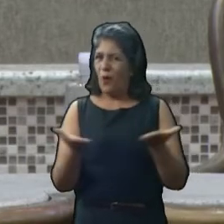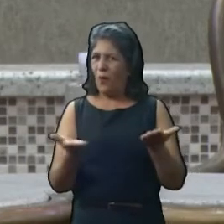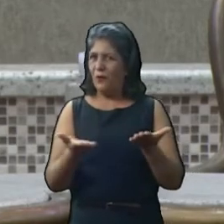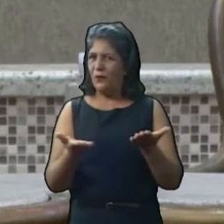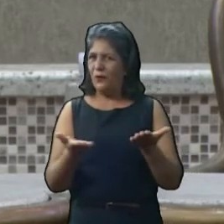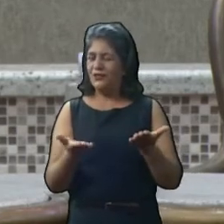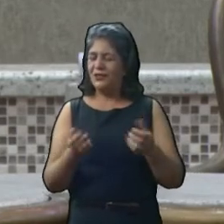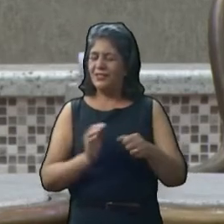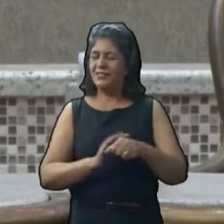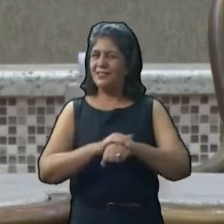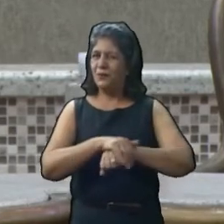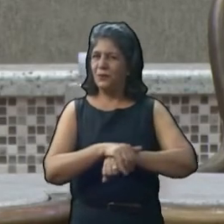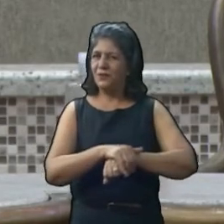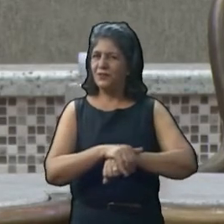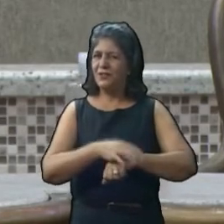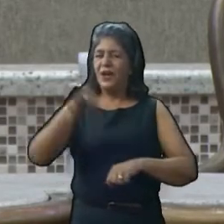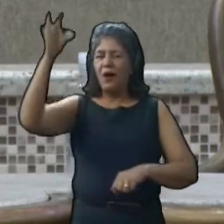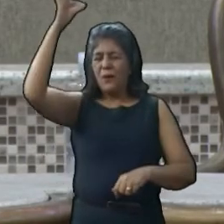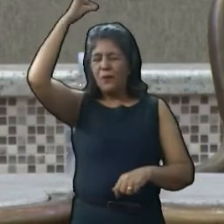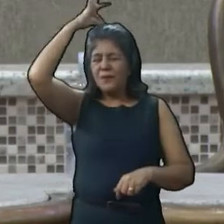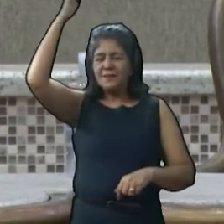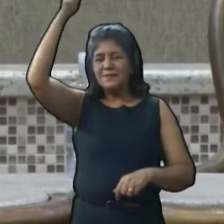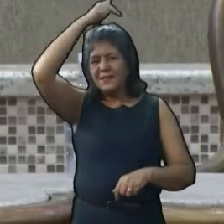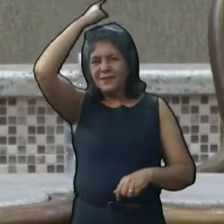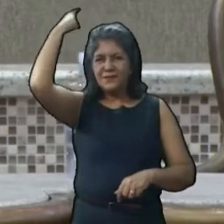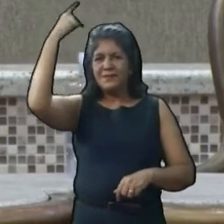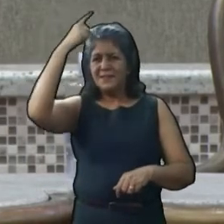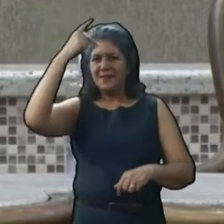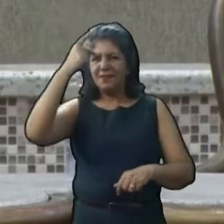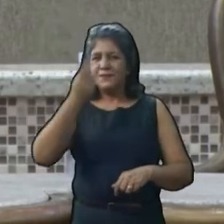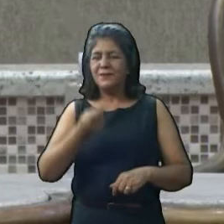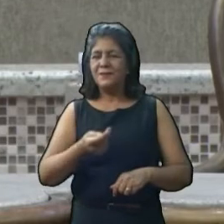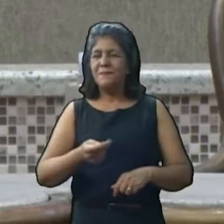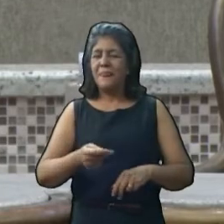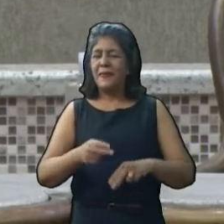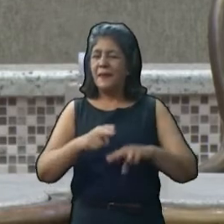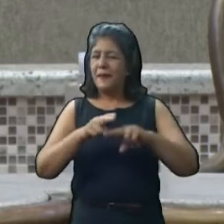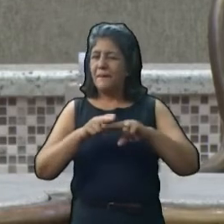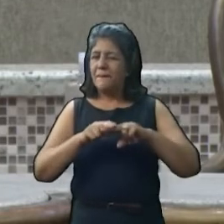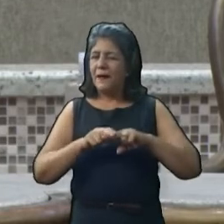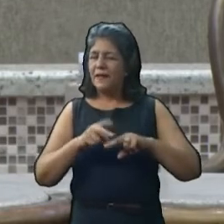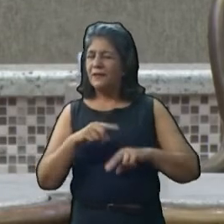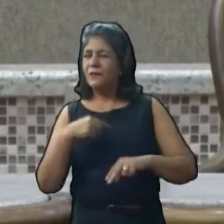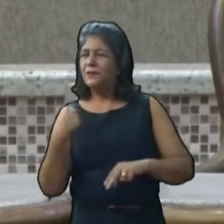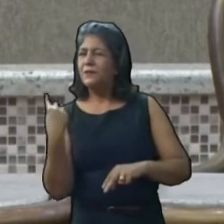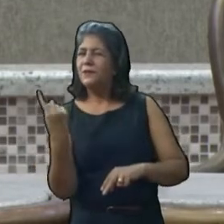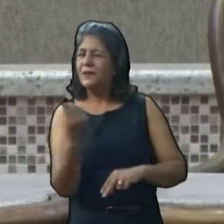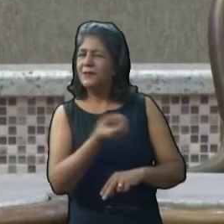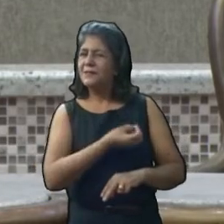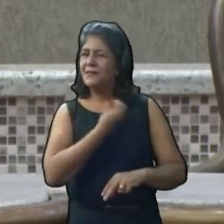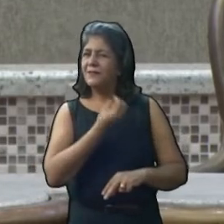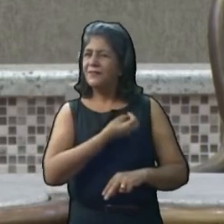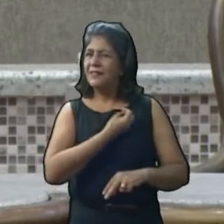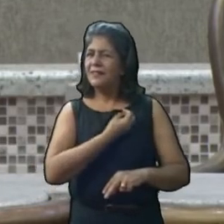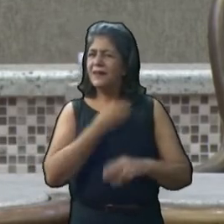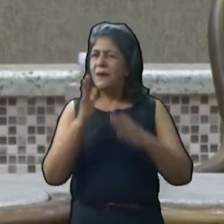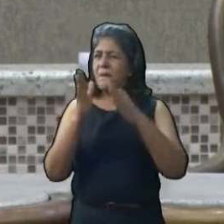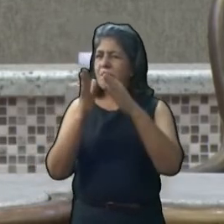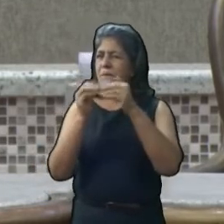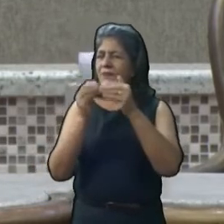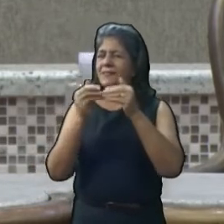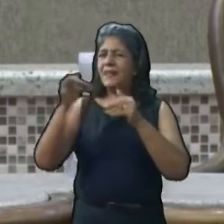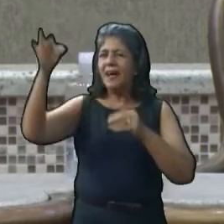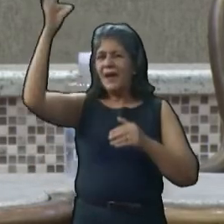deus me trouxe que o espírito santo de deus me trouxe aqui para que eu e você venhamos ser cheios do